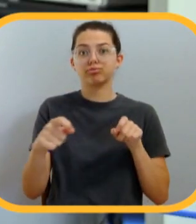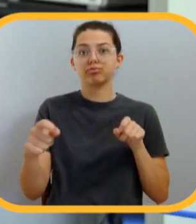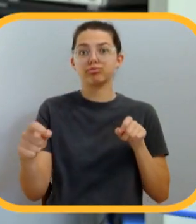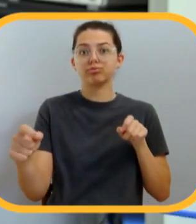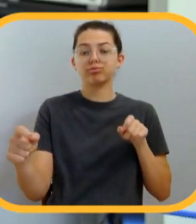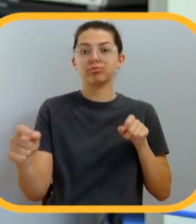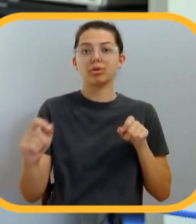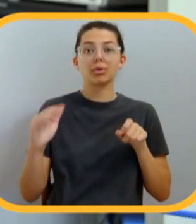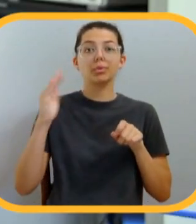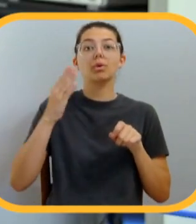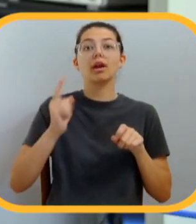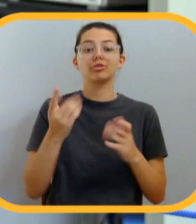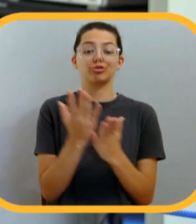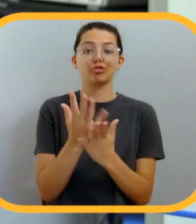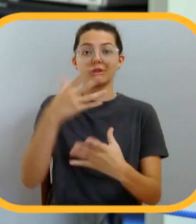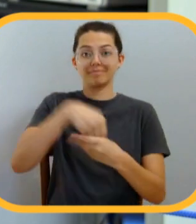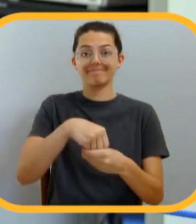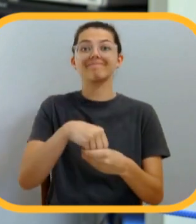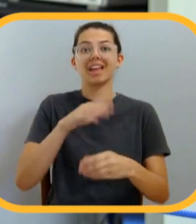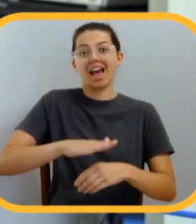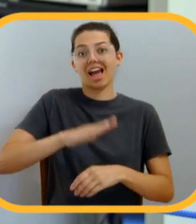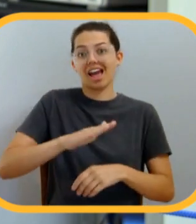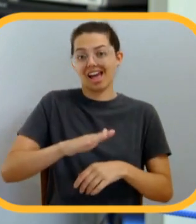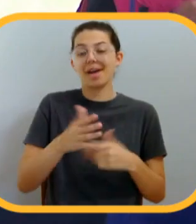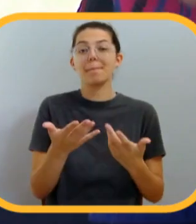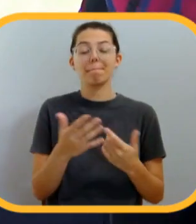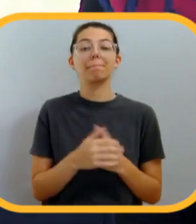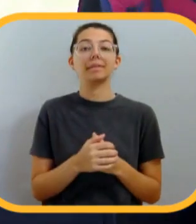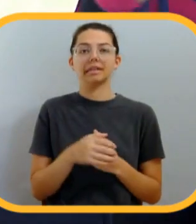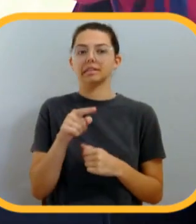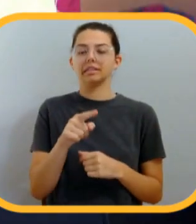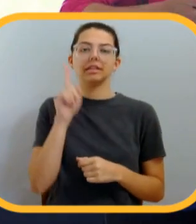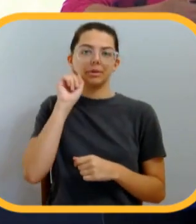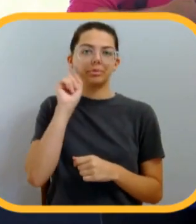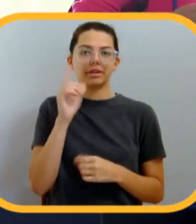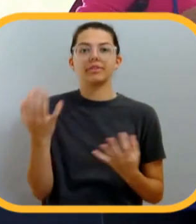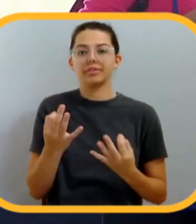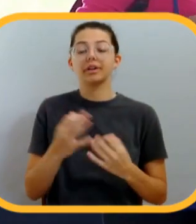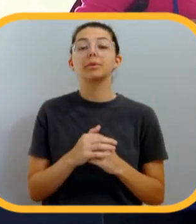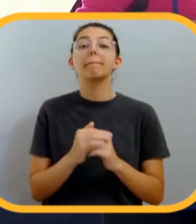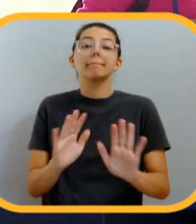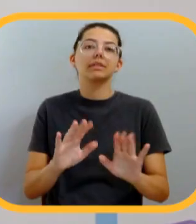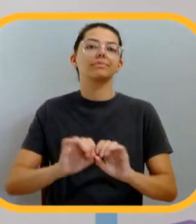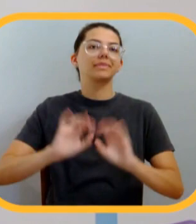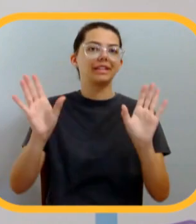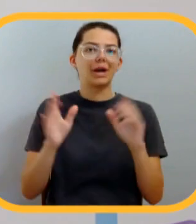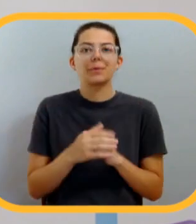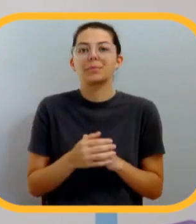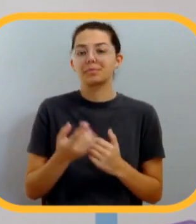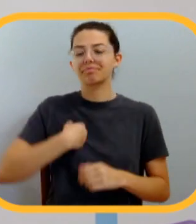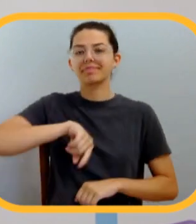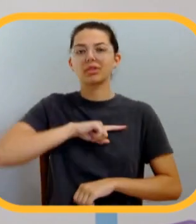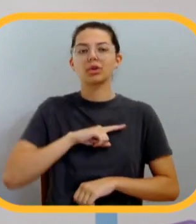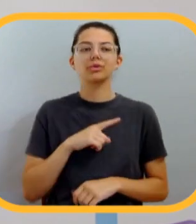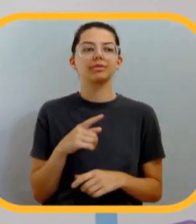mais tempo é na escola e, portanto, eu penso que aí esse papel é fundamental. Mas, obviamente, não